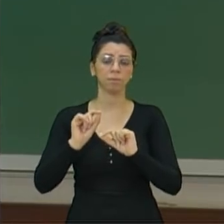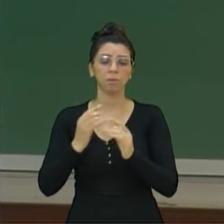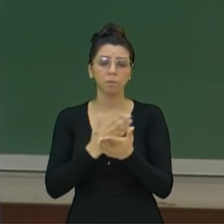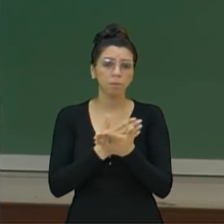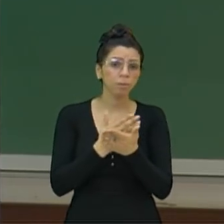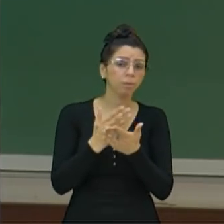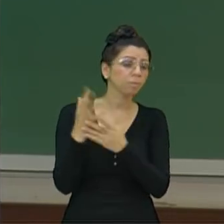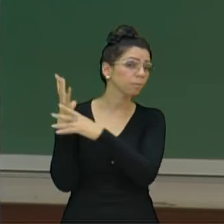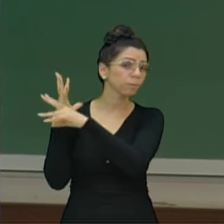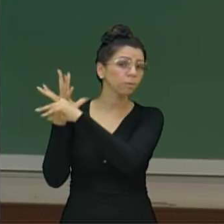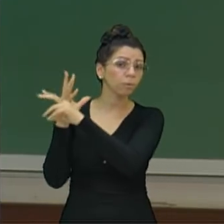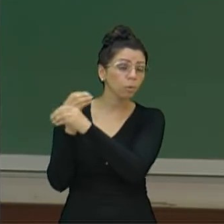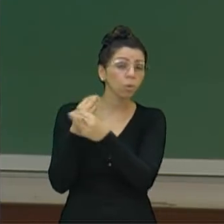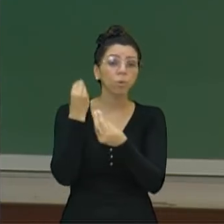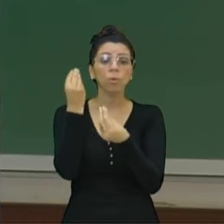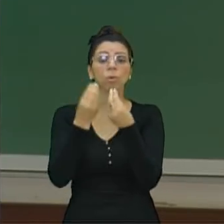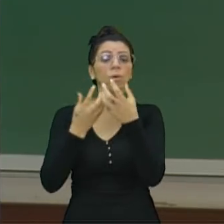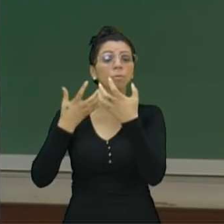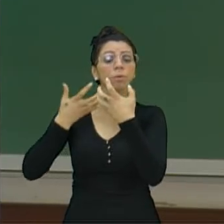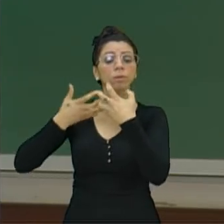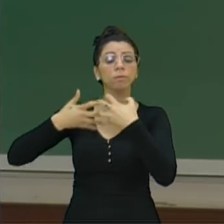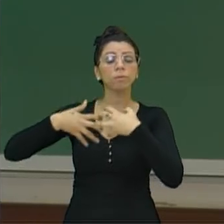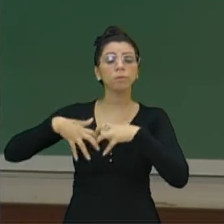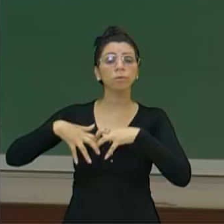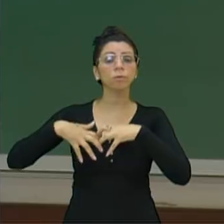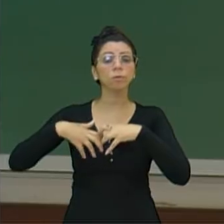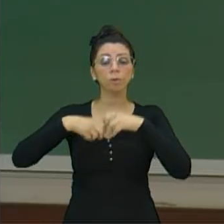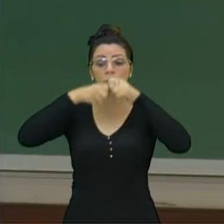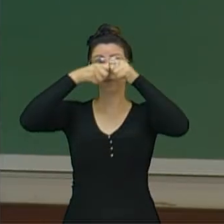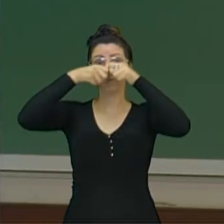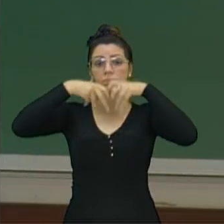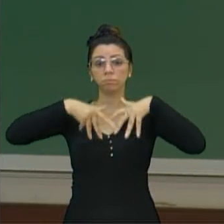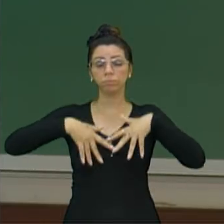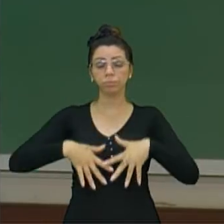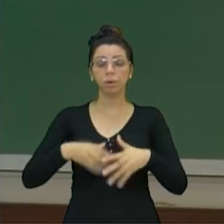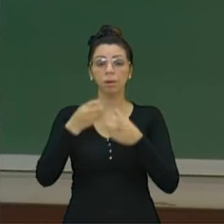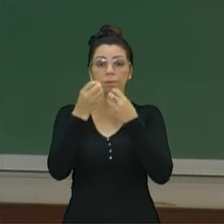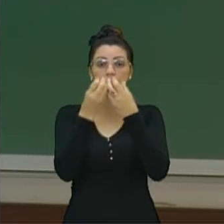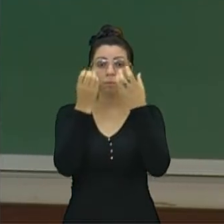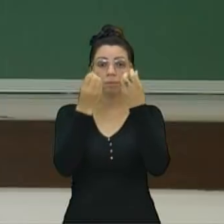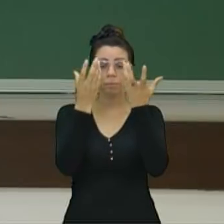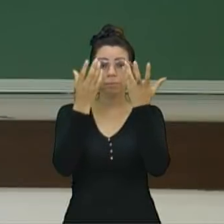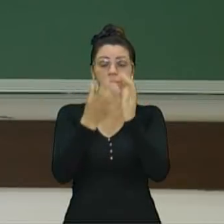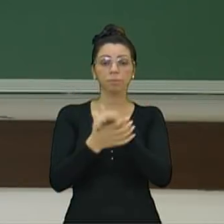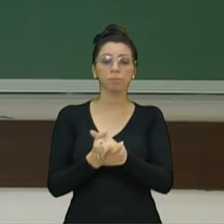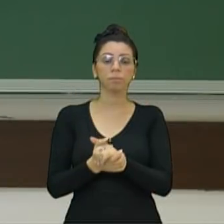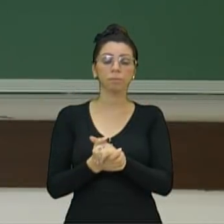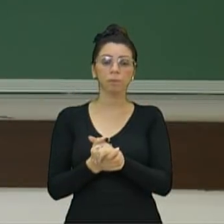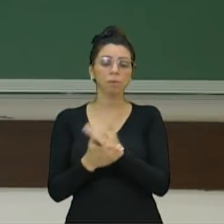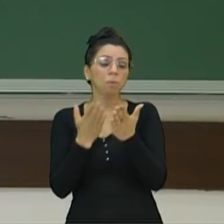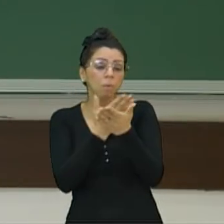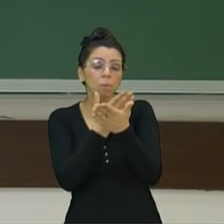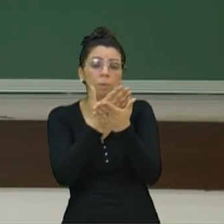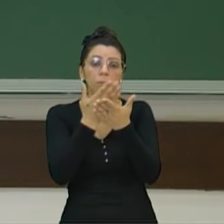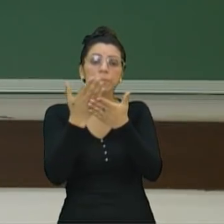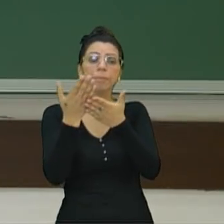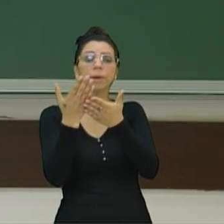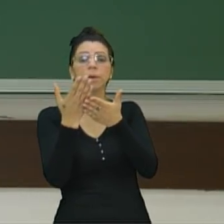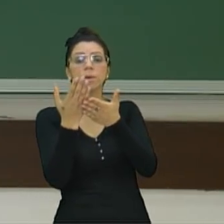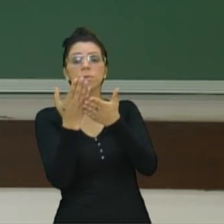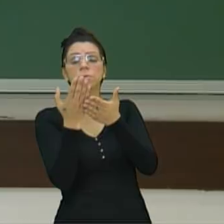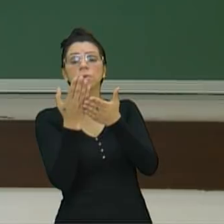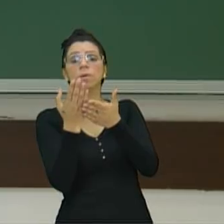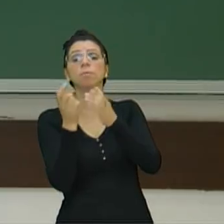agora a lembrar da transmissão da informação? Você lembra do sentido, da onde para onde esse impulso